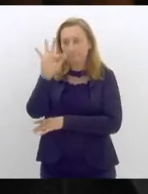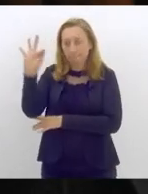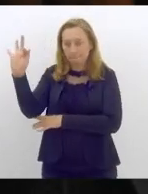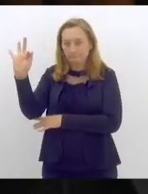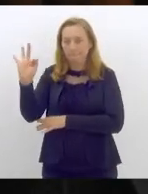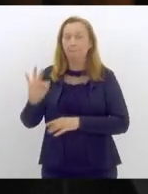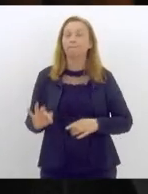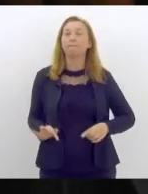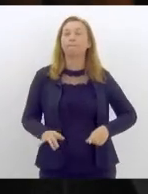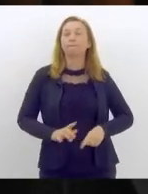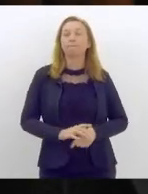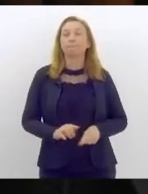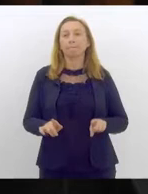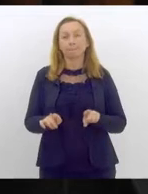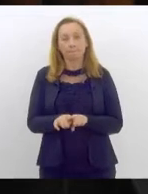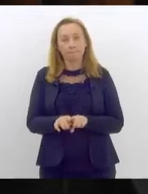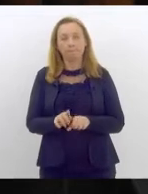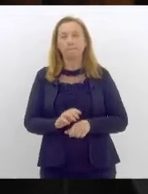e